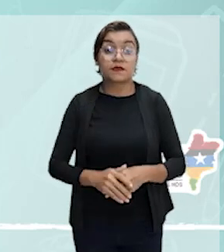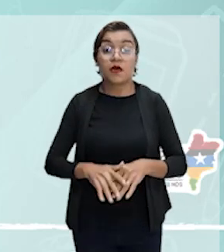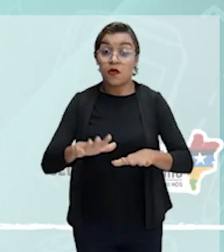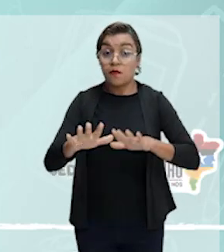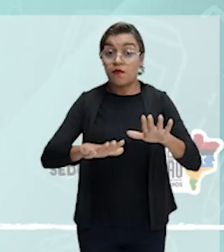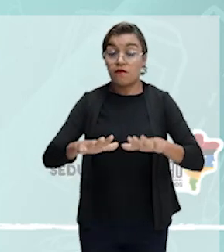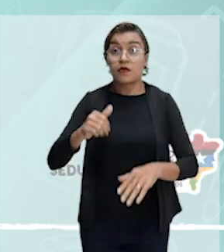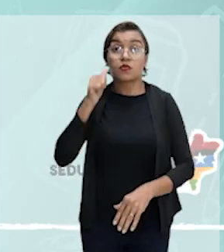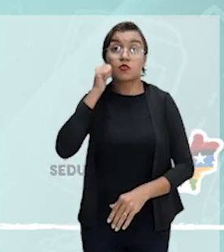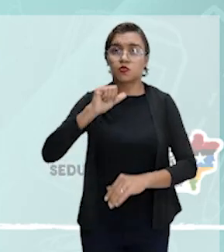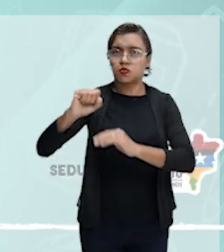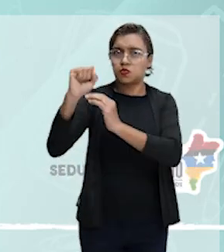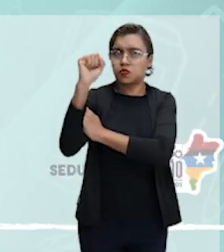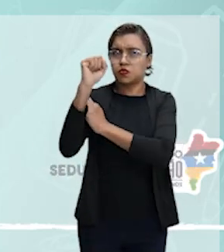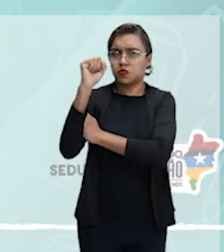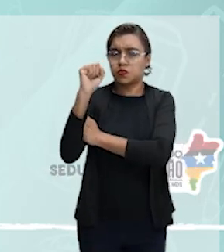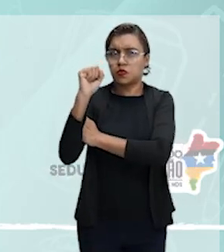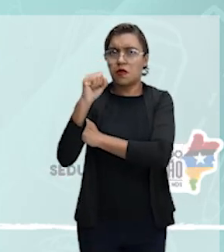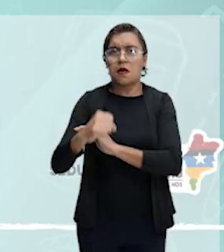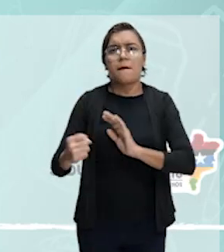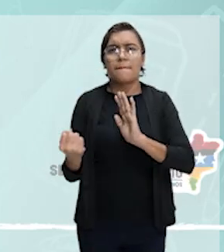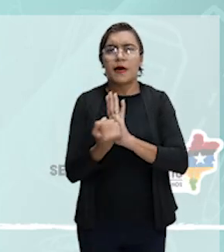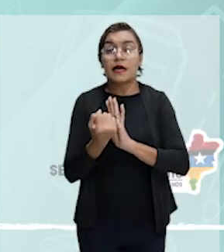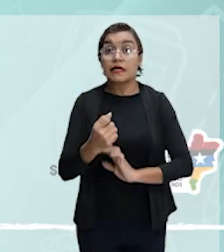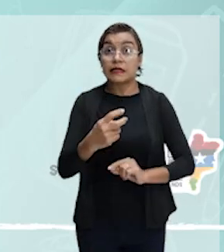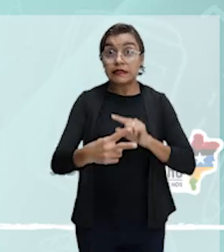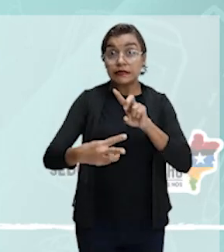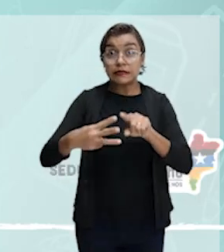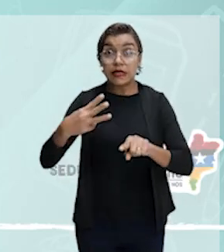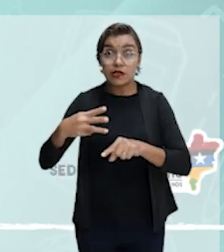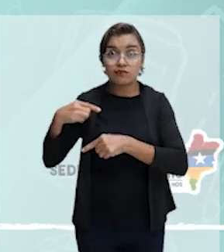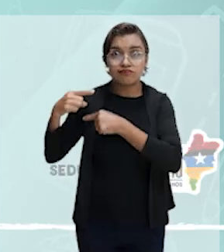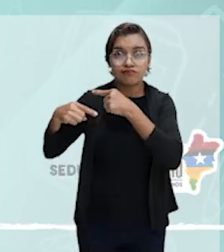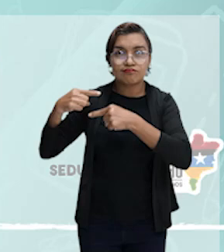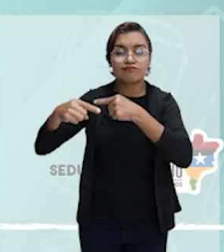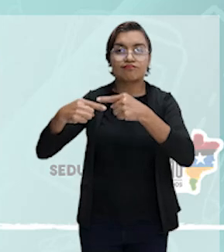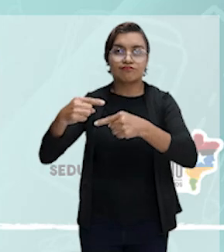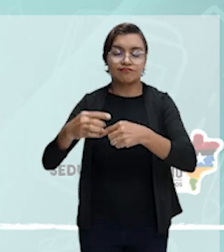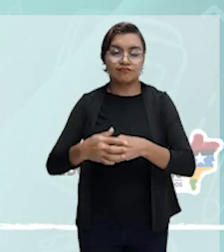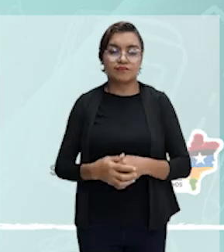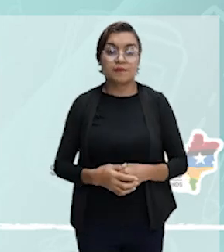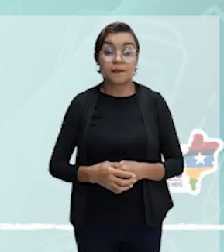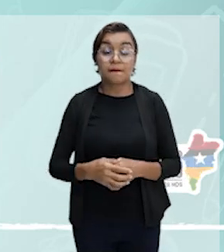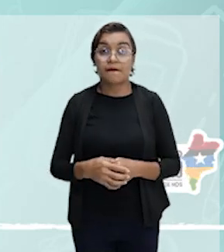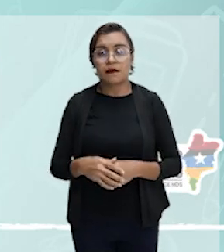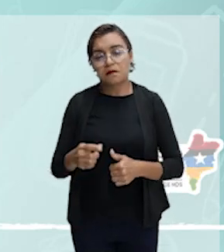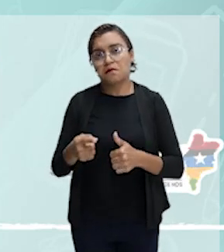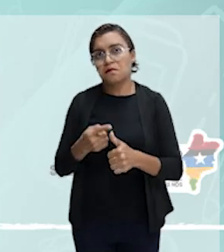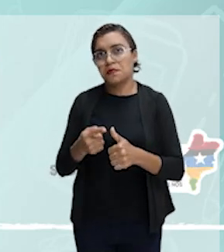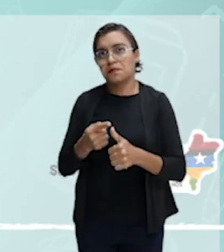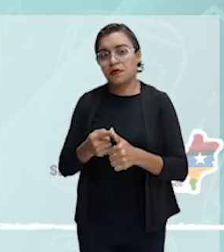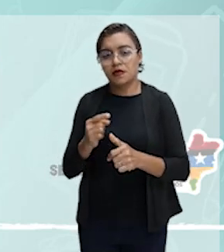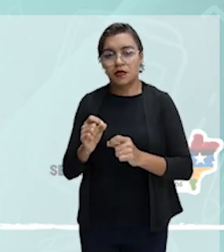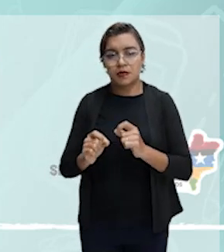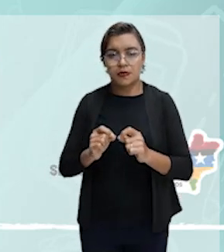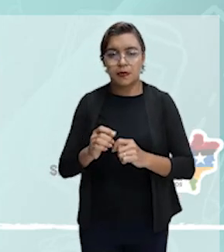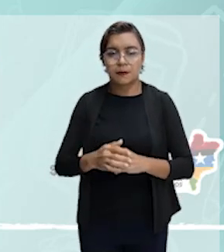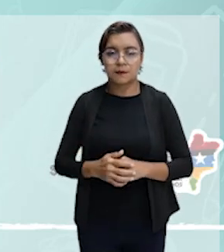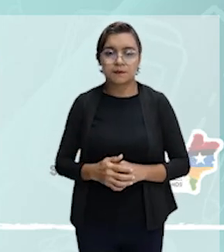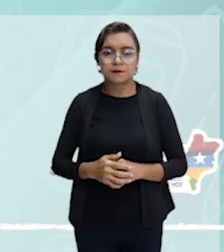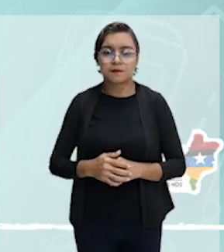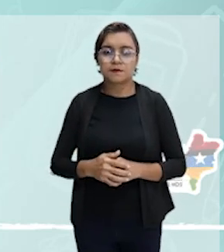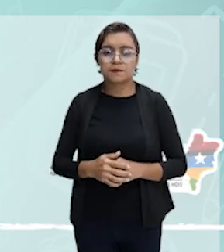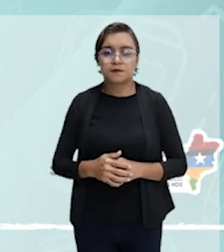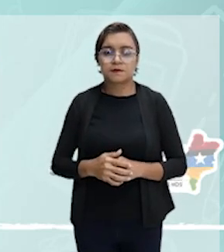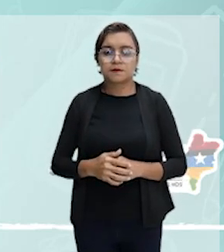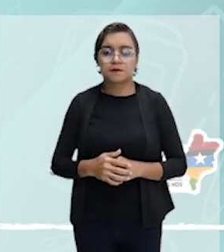é um movimento marcado por 3 gerações, ou 3 ondas diferentes. A gente diz que a primeira onda é uma época